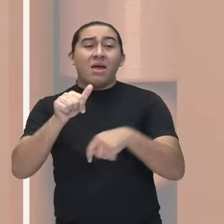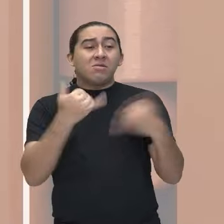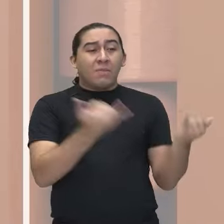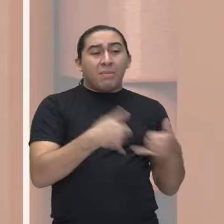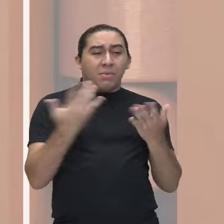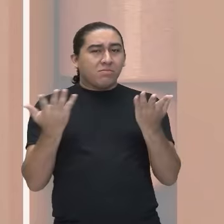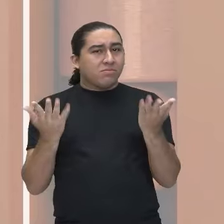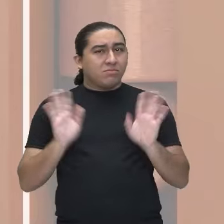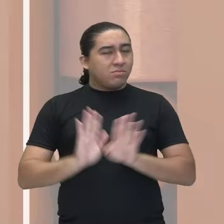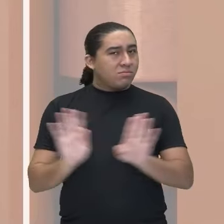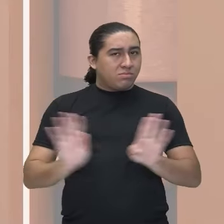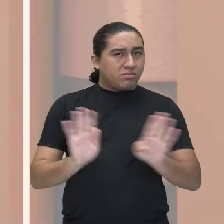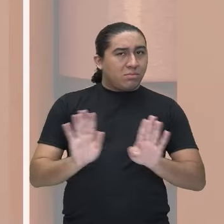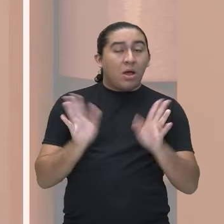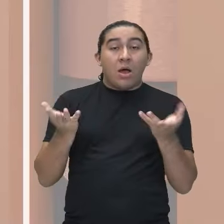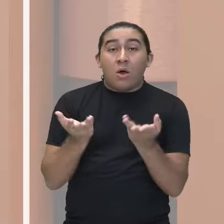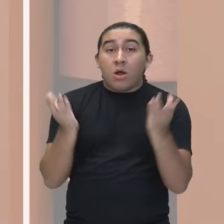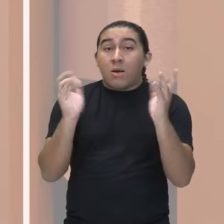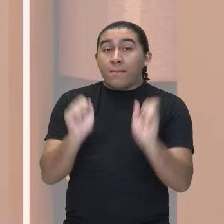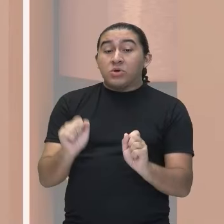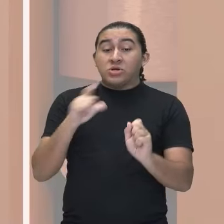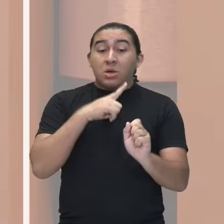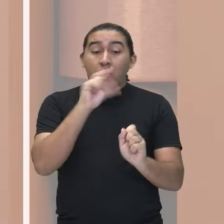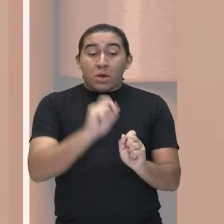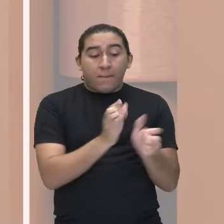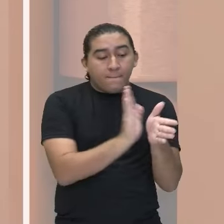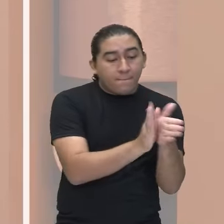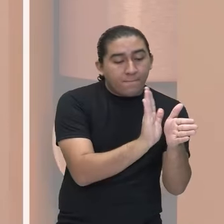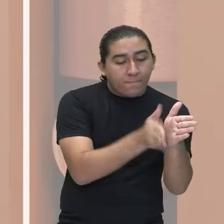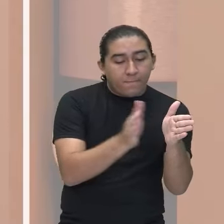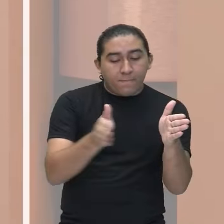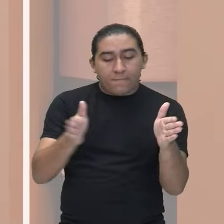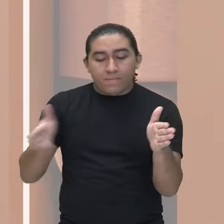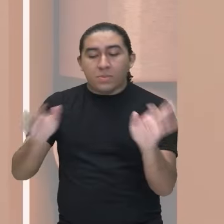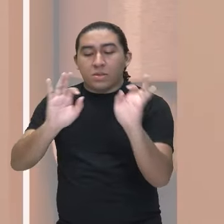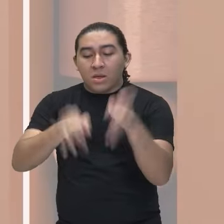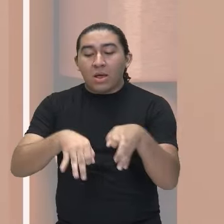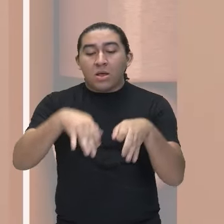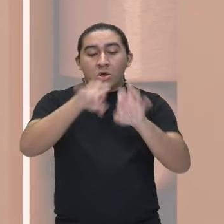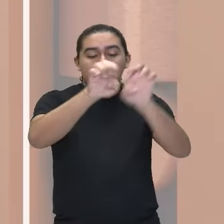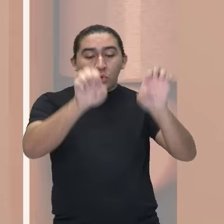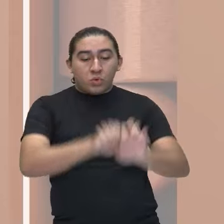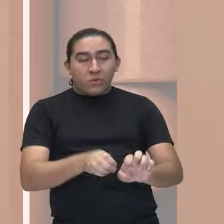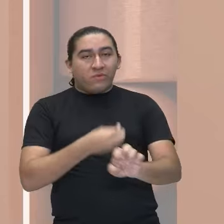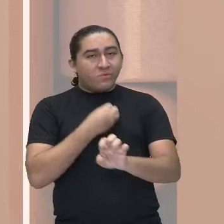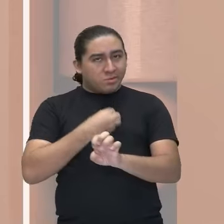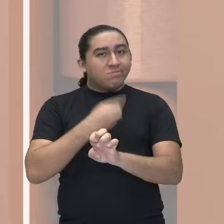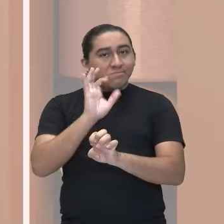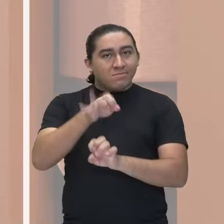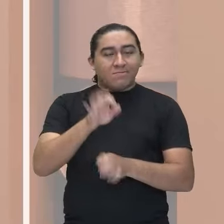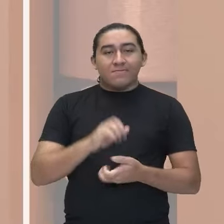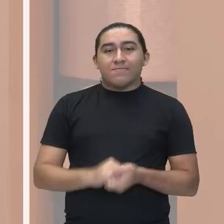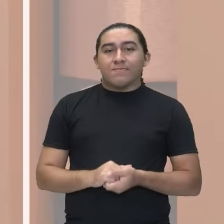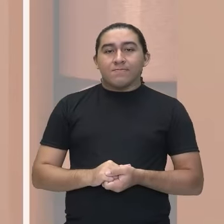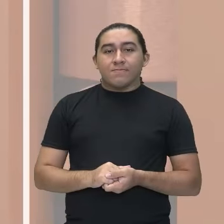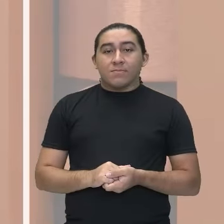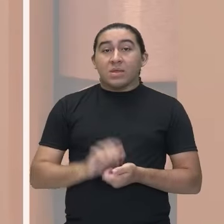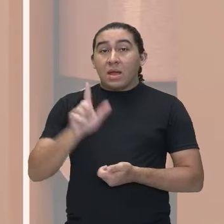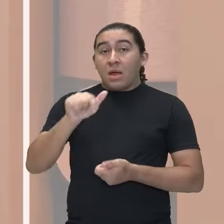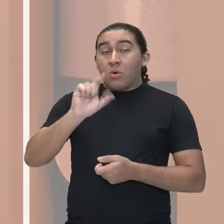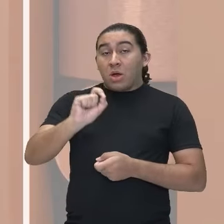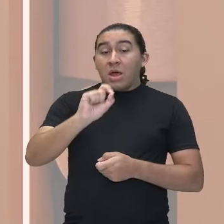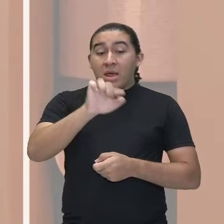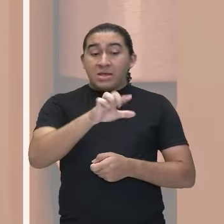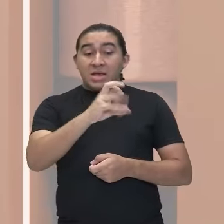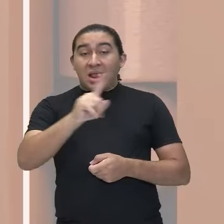Não, agora eu posso contar as coisas, agora eu posso organizar a minha vida. Olha só que interessante. O calendário aí,